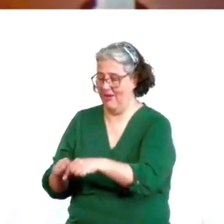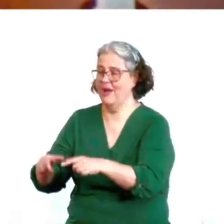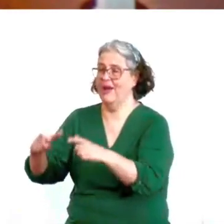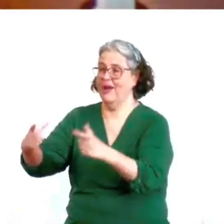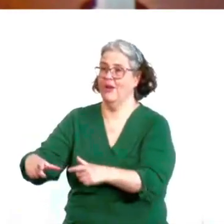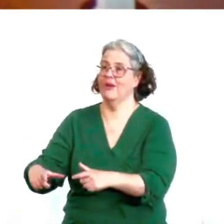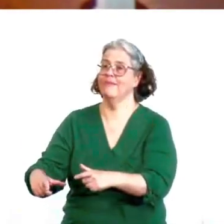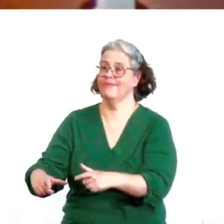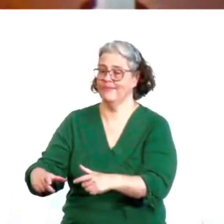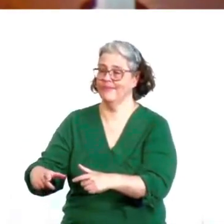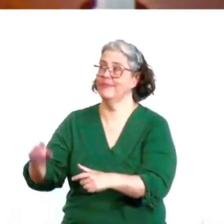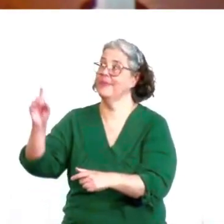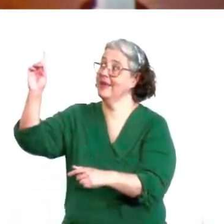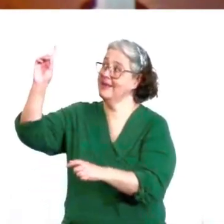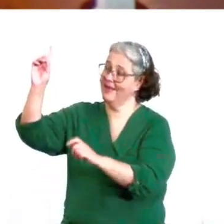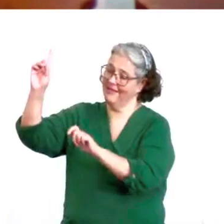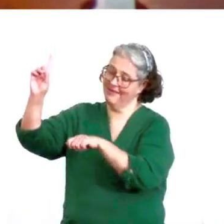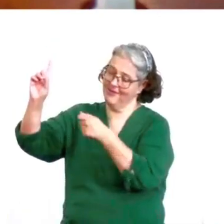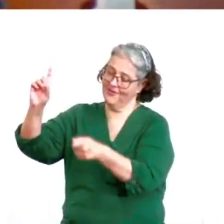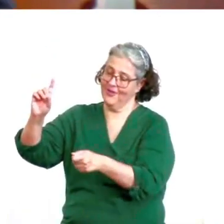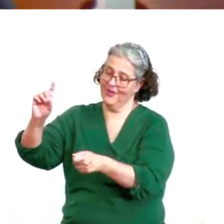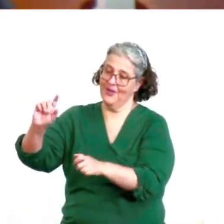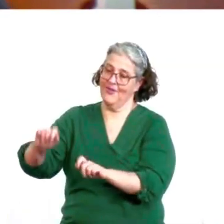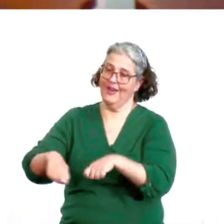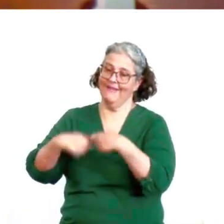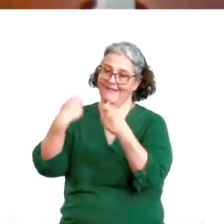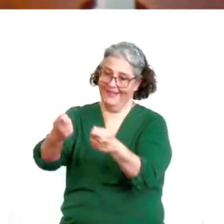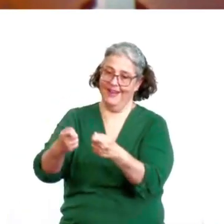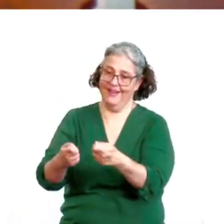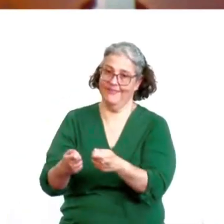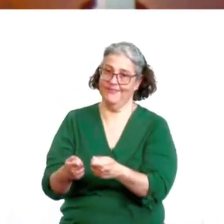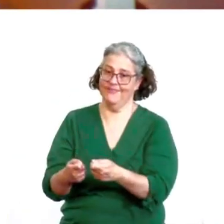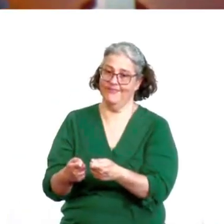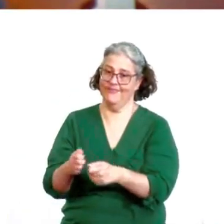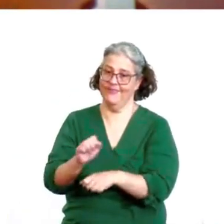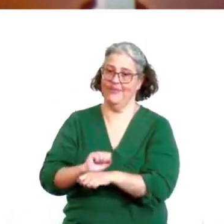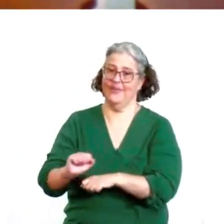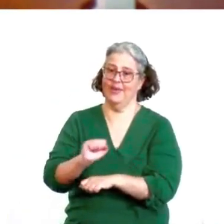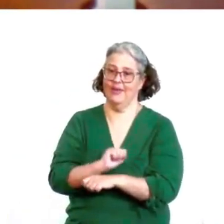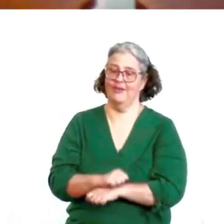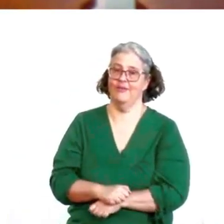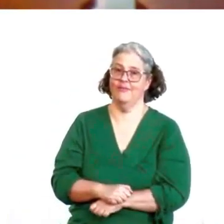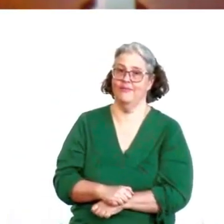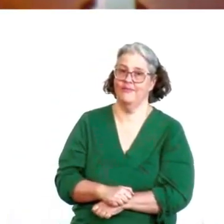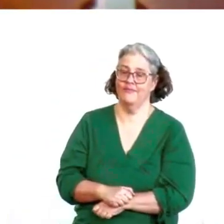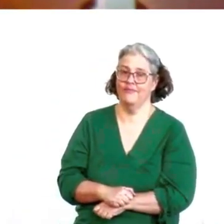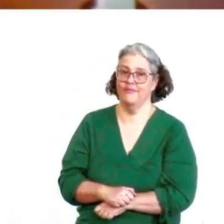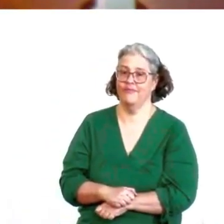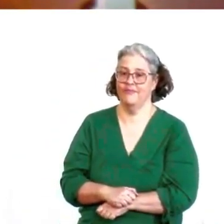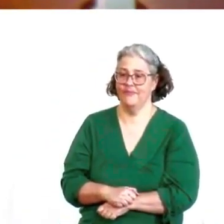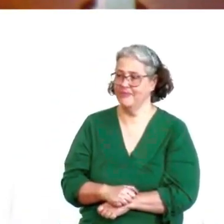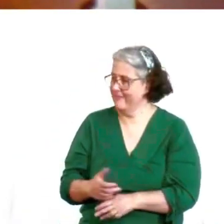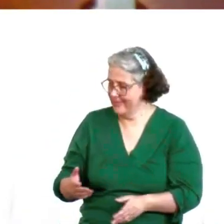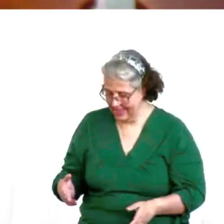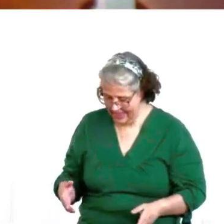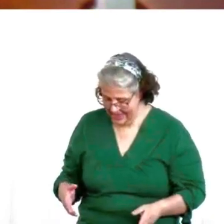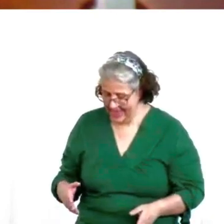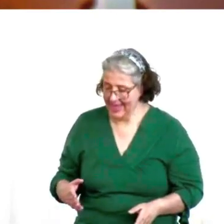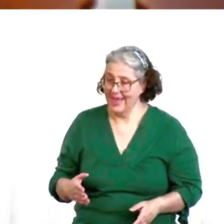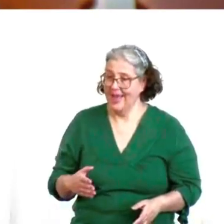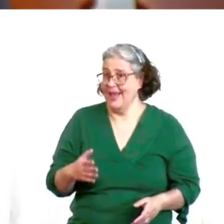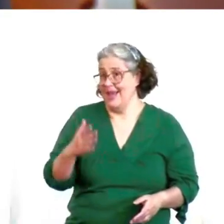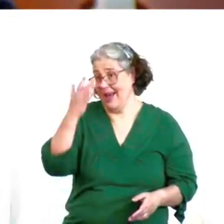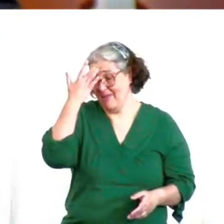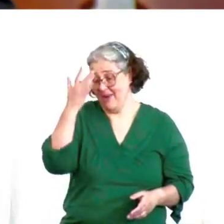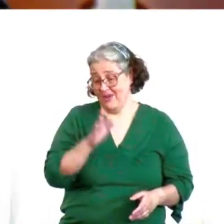vai dar, a terra que ele prometeu e que Abraão saiu para conhecer sem saber que terra era essa.